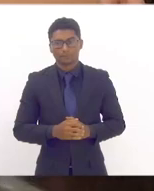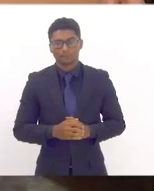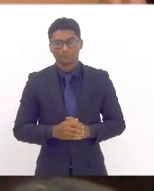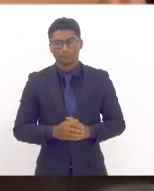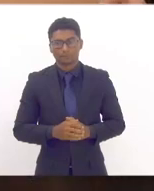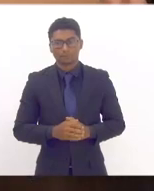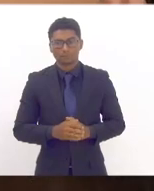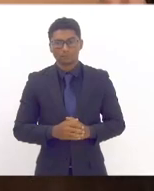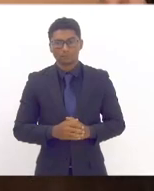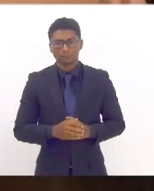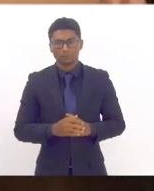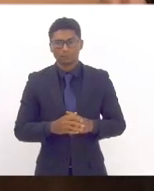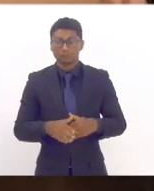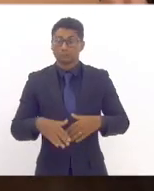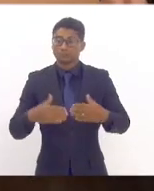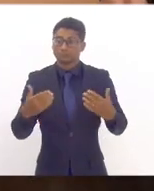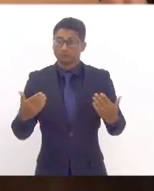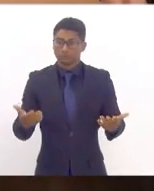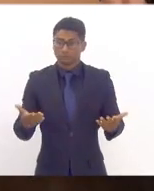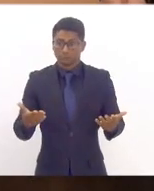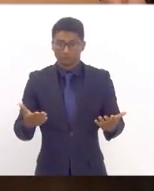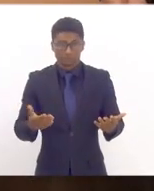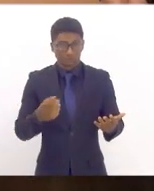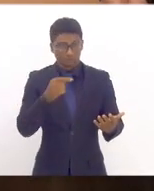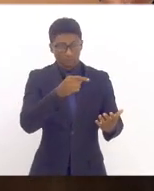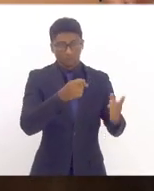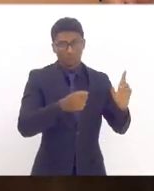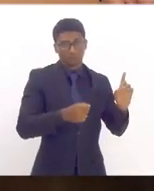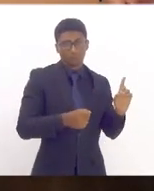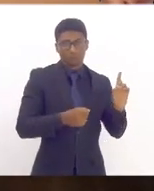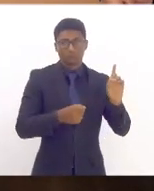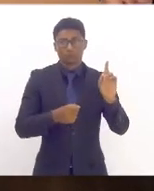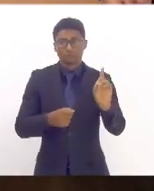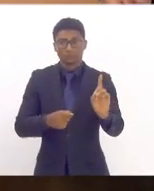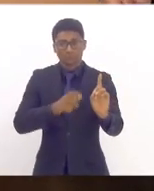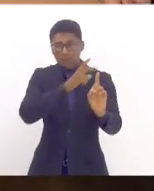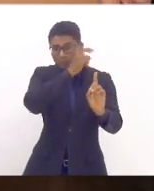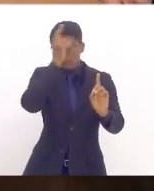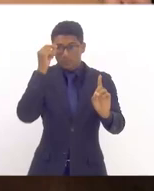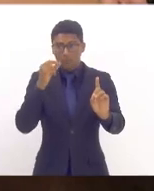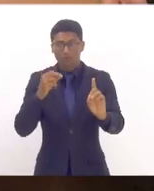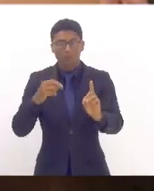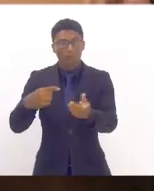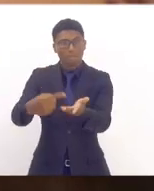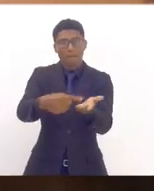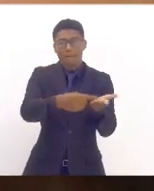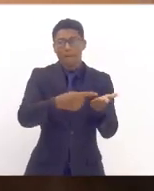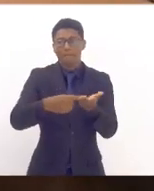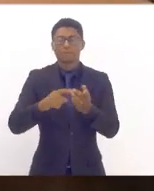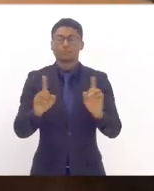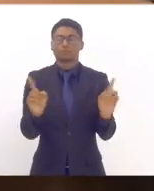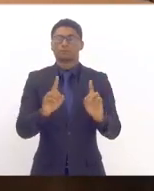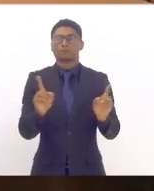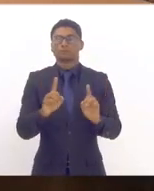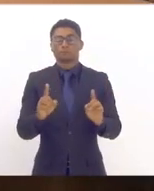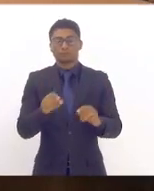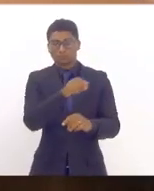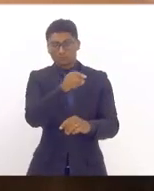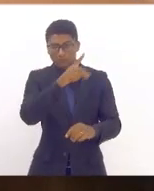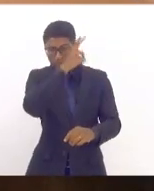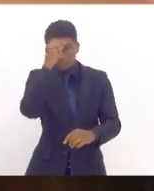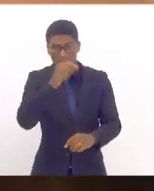não necessita ele fazer acordo com os prefeitos preciso os prefeitos para fazer em acordo com o governador do